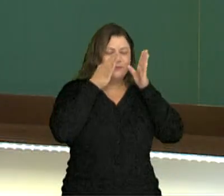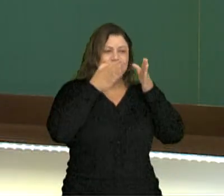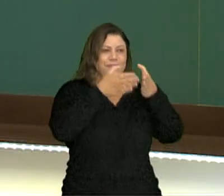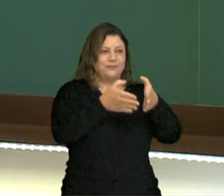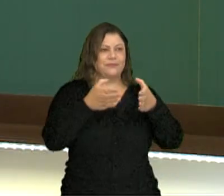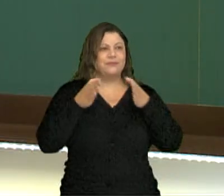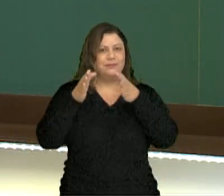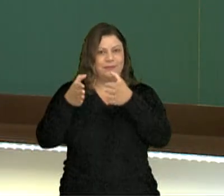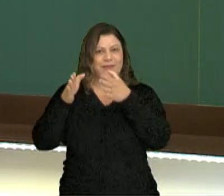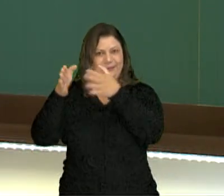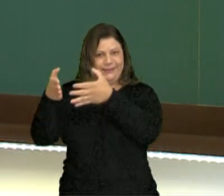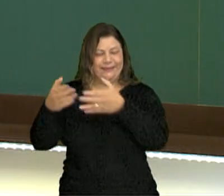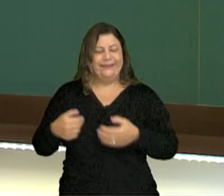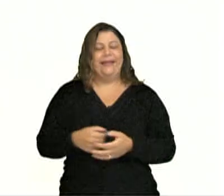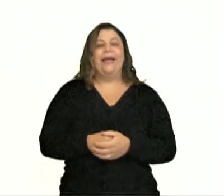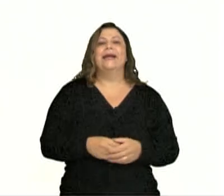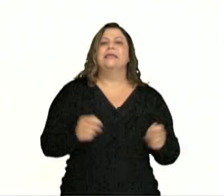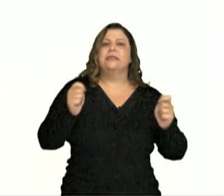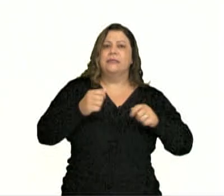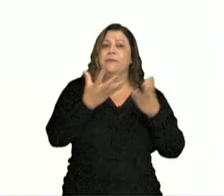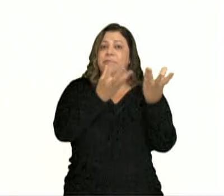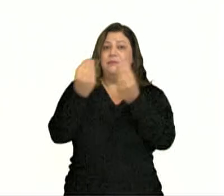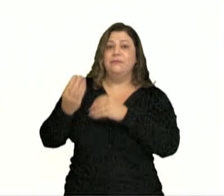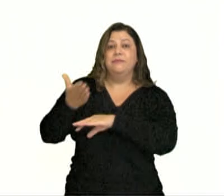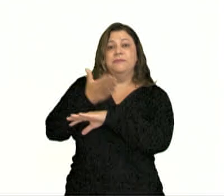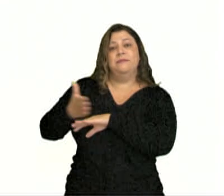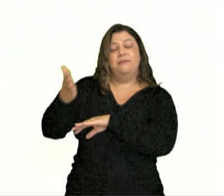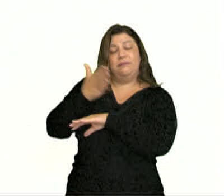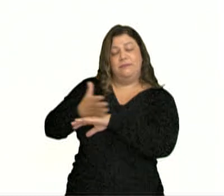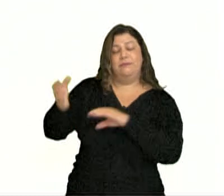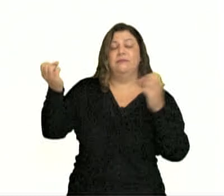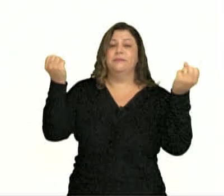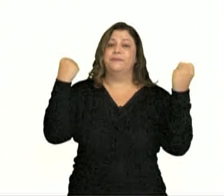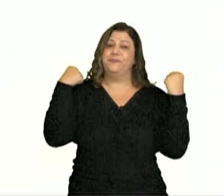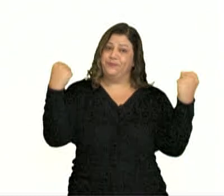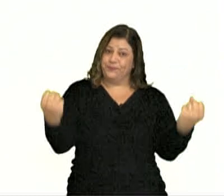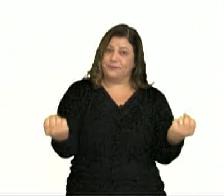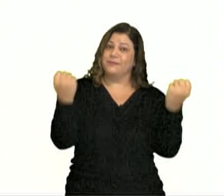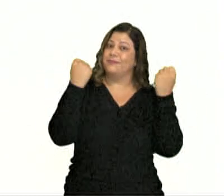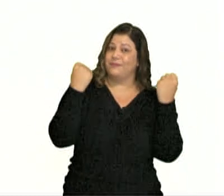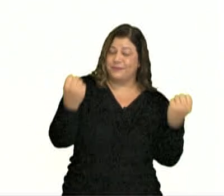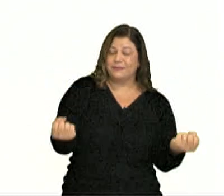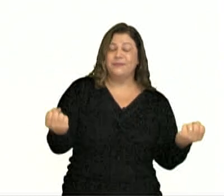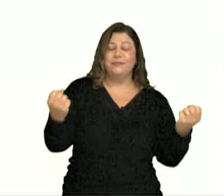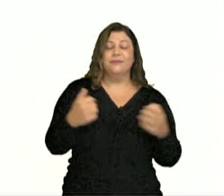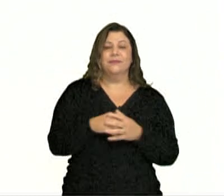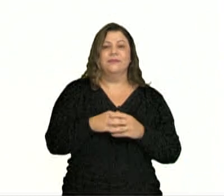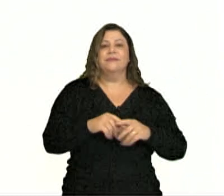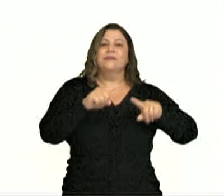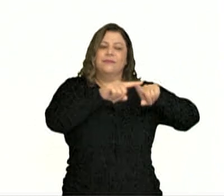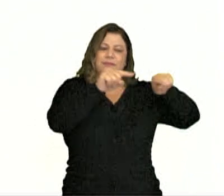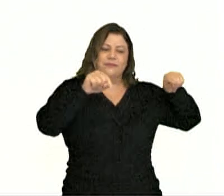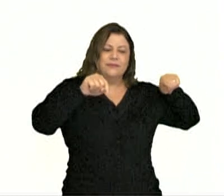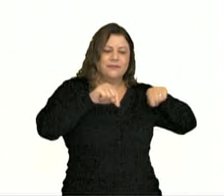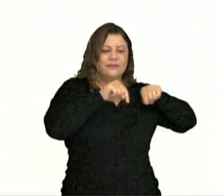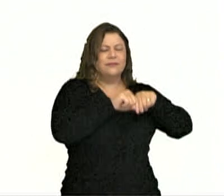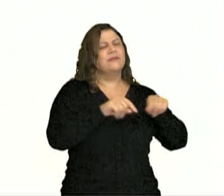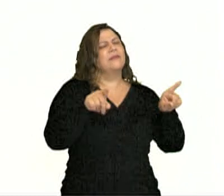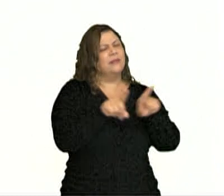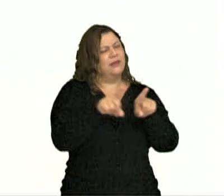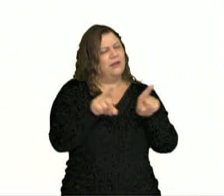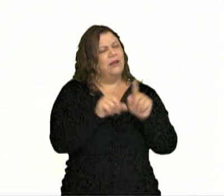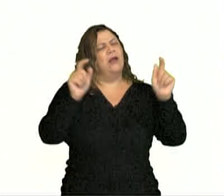ali. Elas são muito praticadas em academias, estúdios e empresas, mas elas também podem ser praticadas em